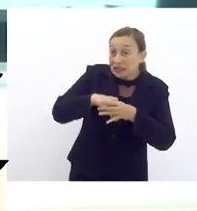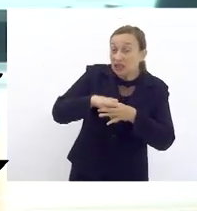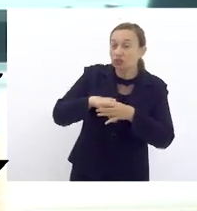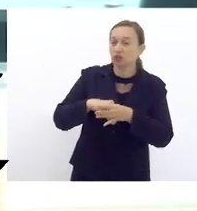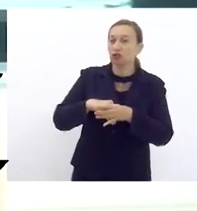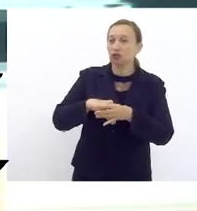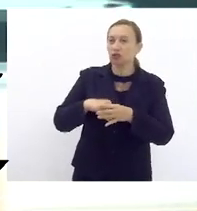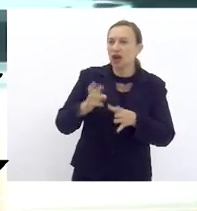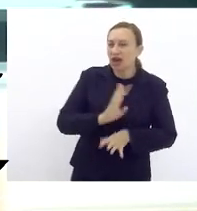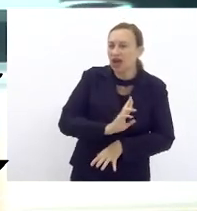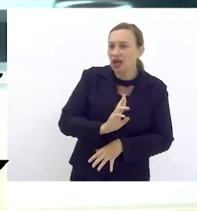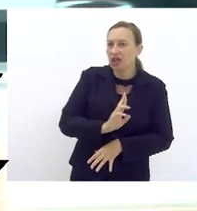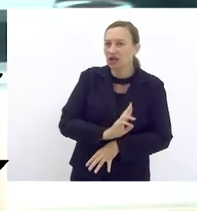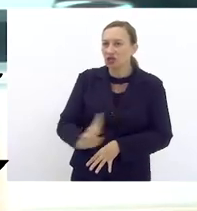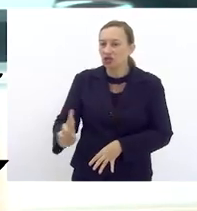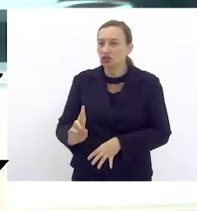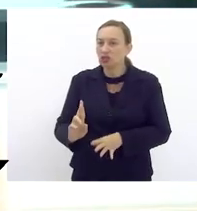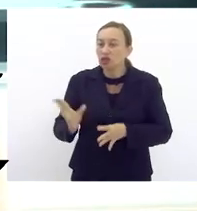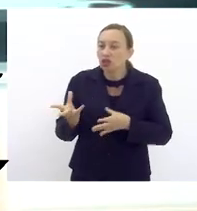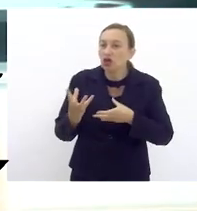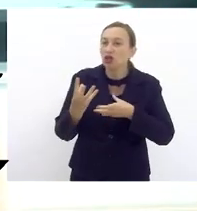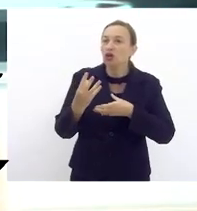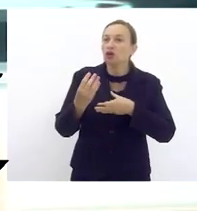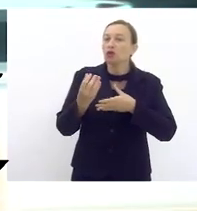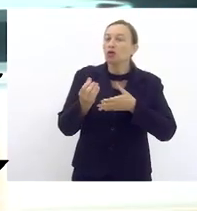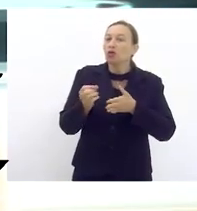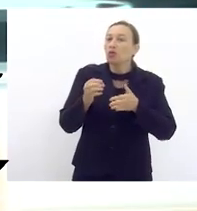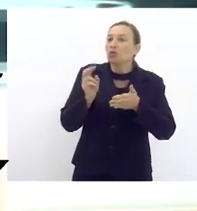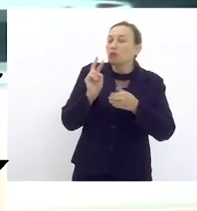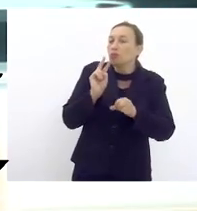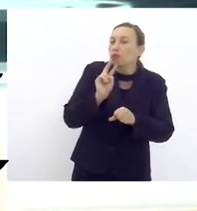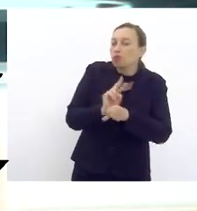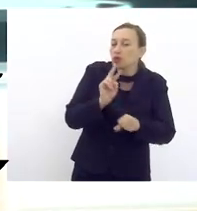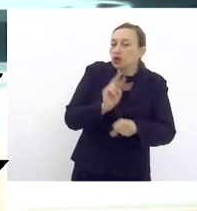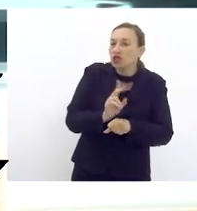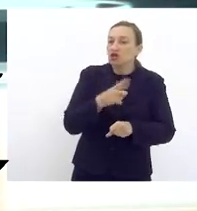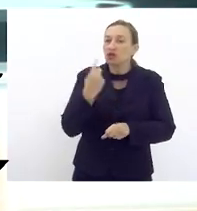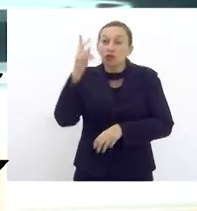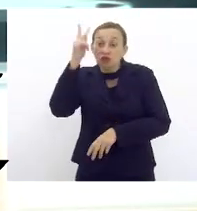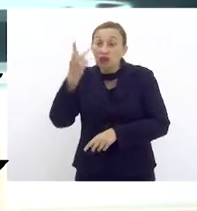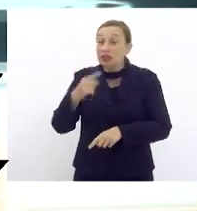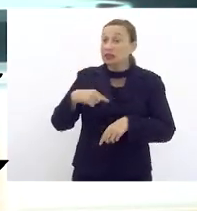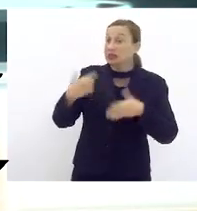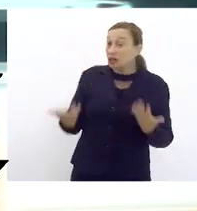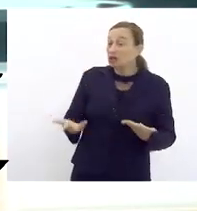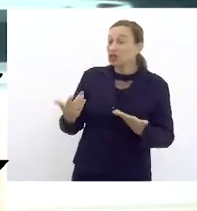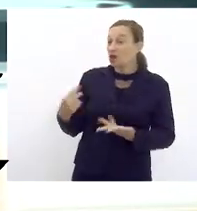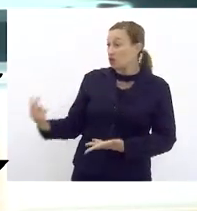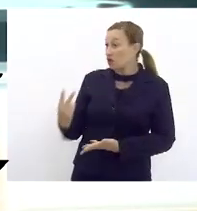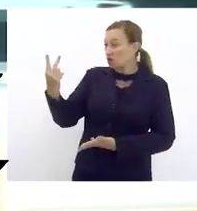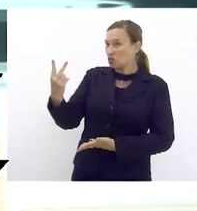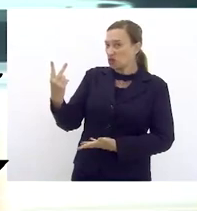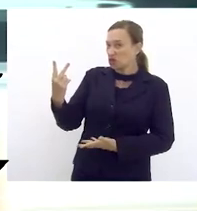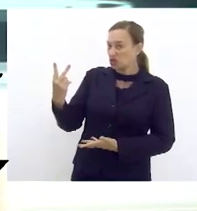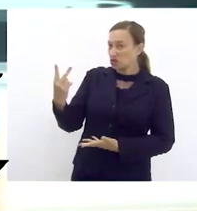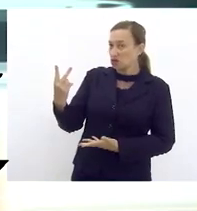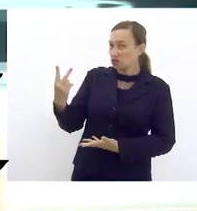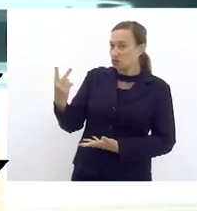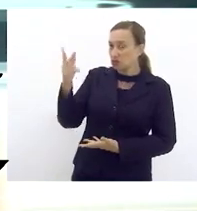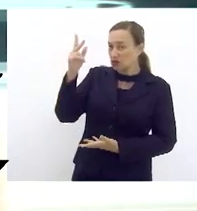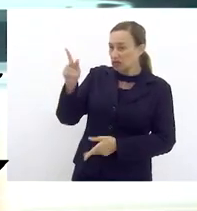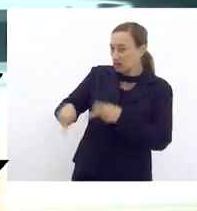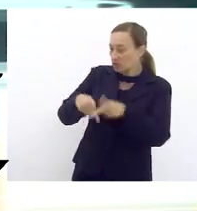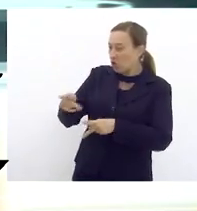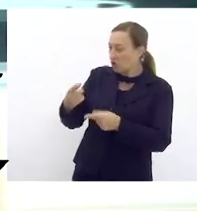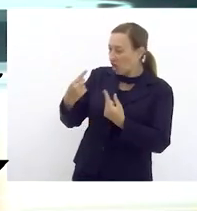guardou a nossa história então se eu valorizo esse povo eu não vou querer atacar E aí é